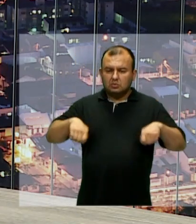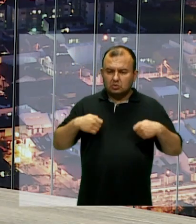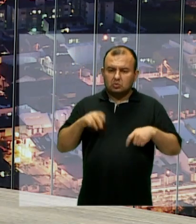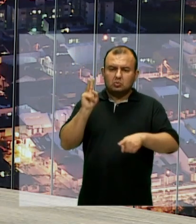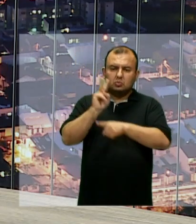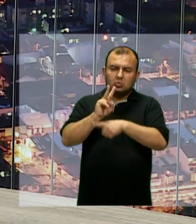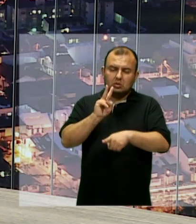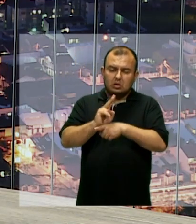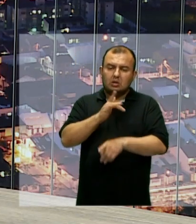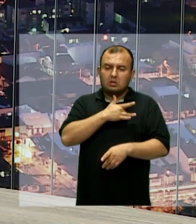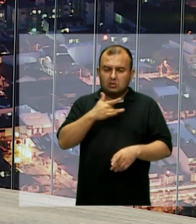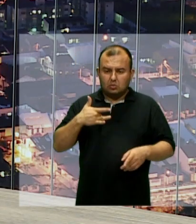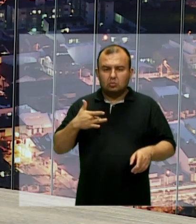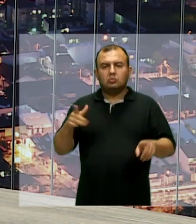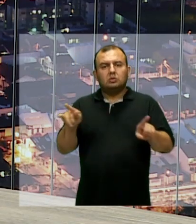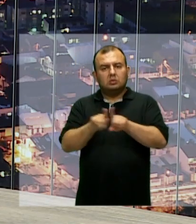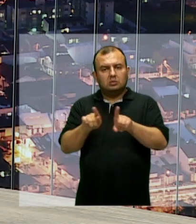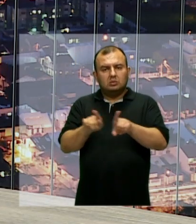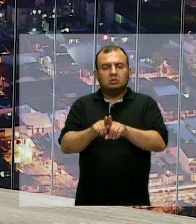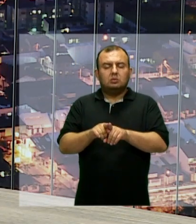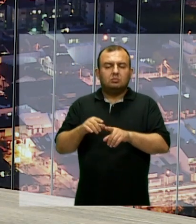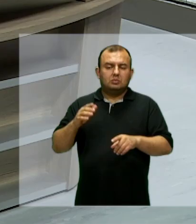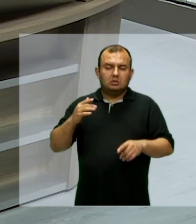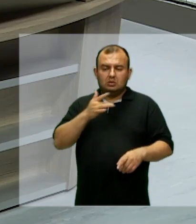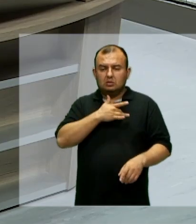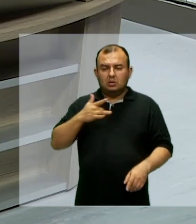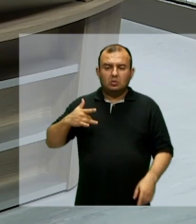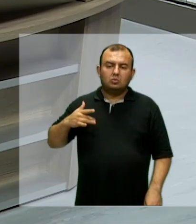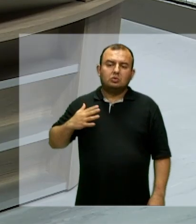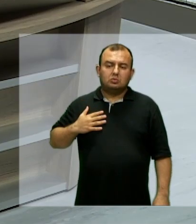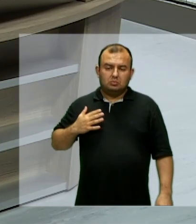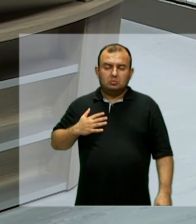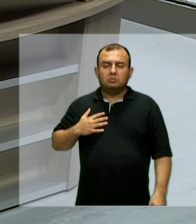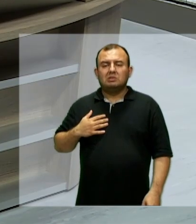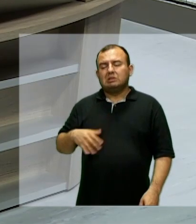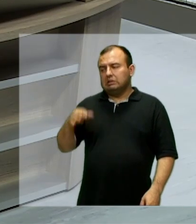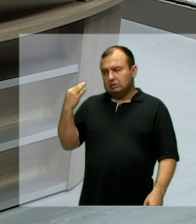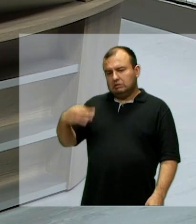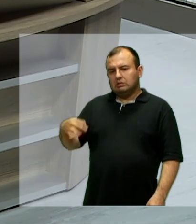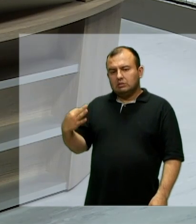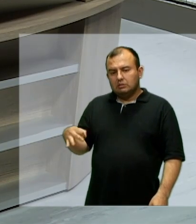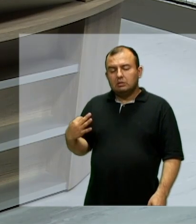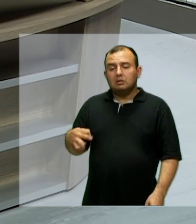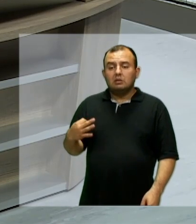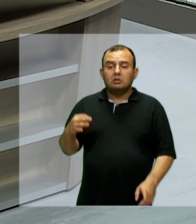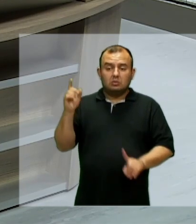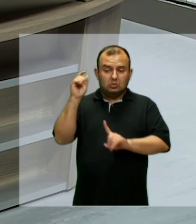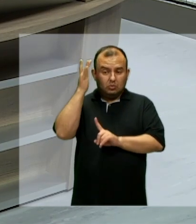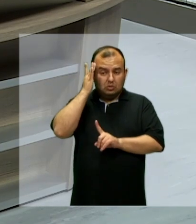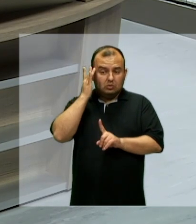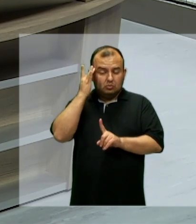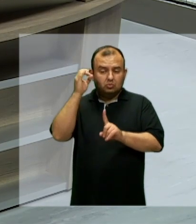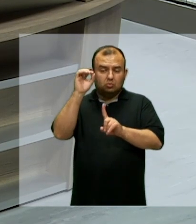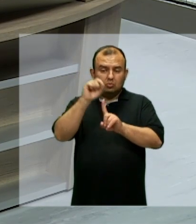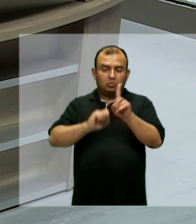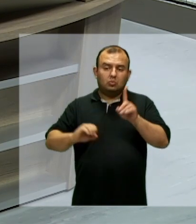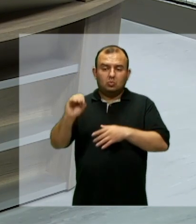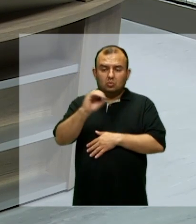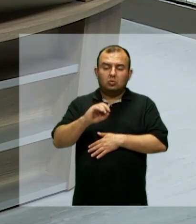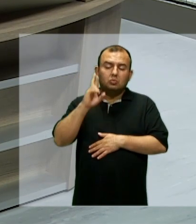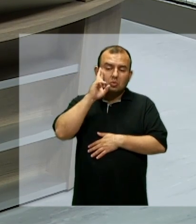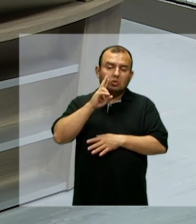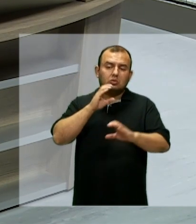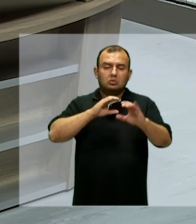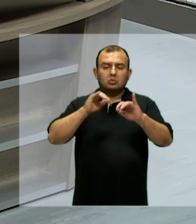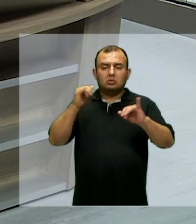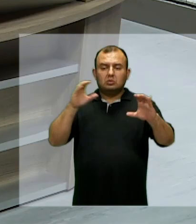com a saúde, principalmente com a saúde das mamas? Com certeza. Eu acho que o Outubro Rosa, os meios de comunicação, isso que nós